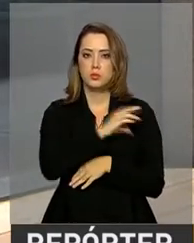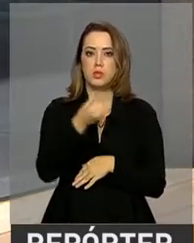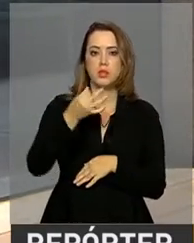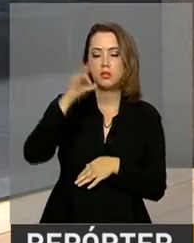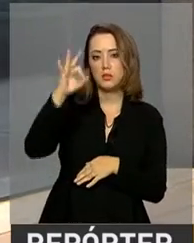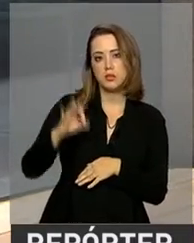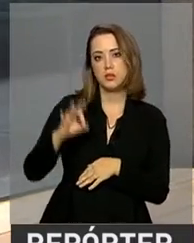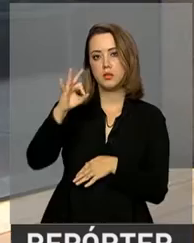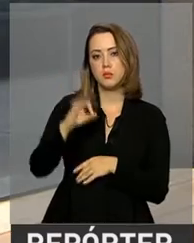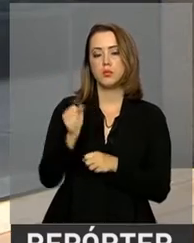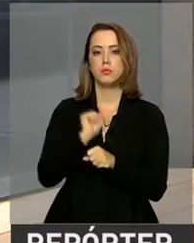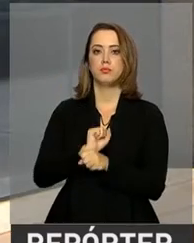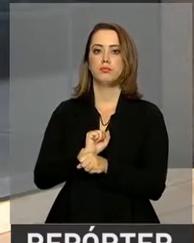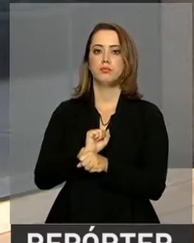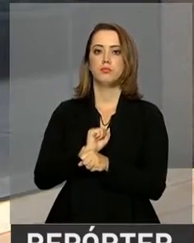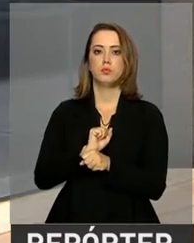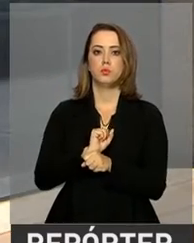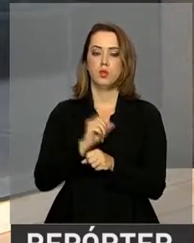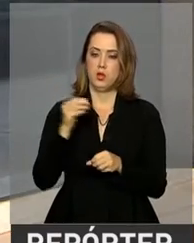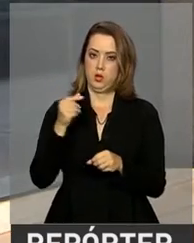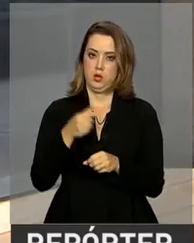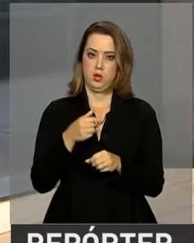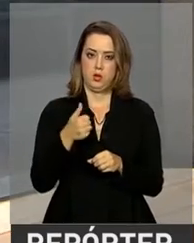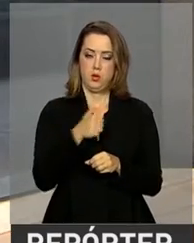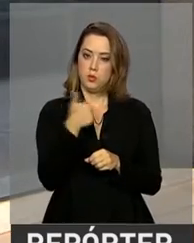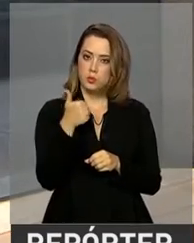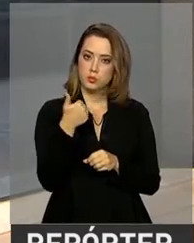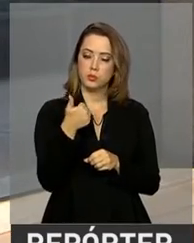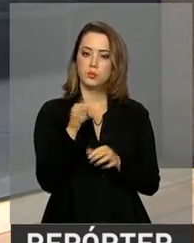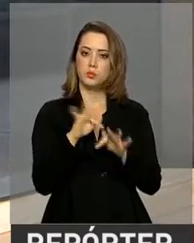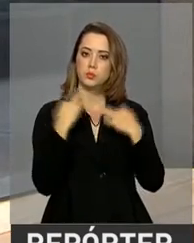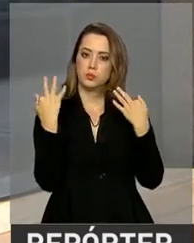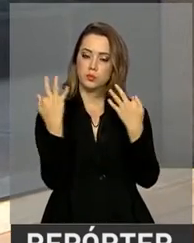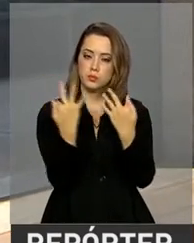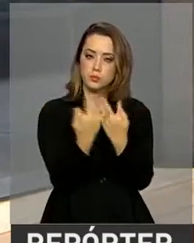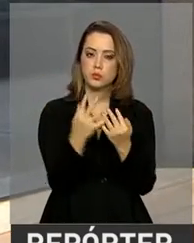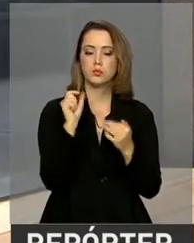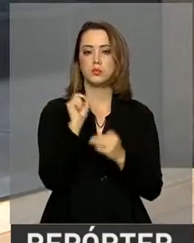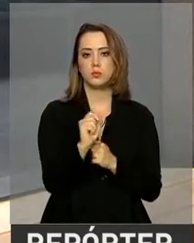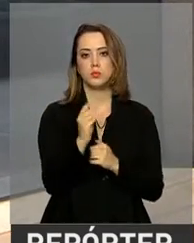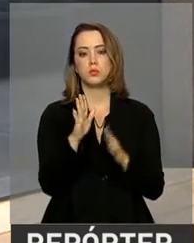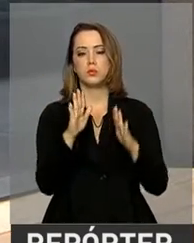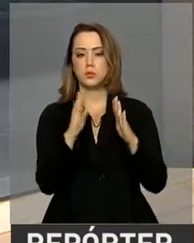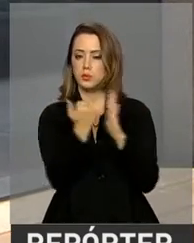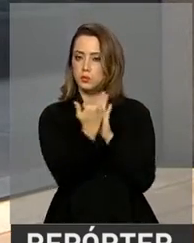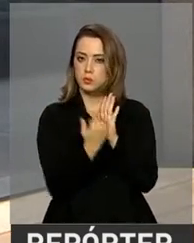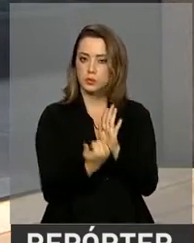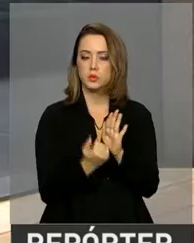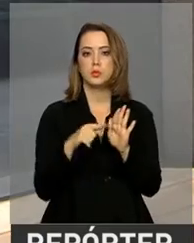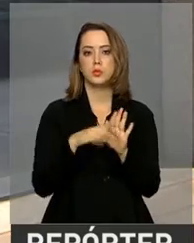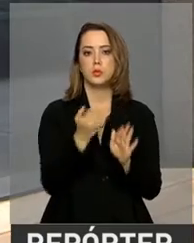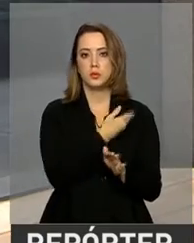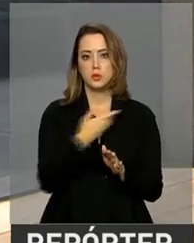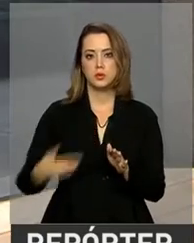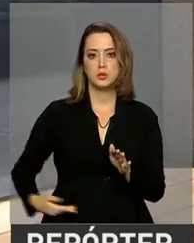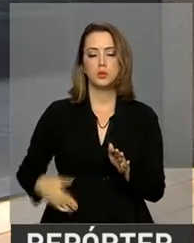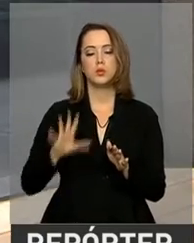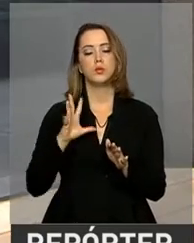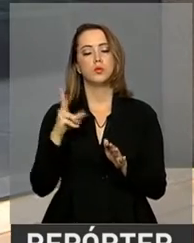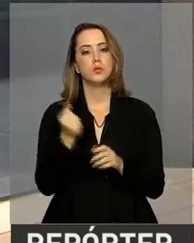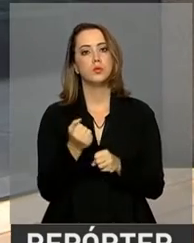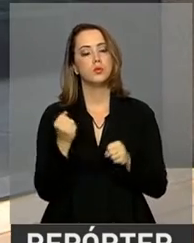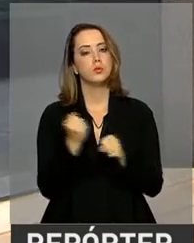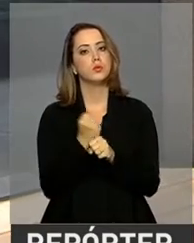total paralisado na faixa 1 do programa Minha Casa Minha Vida. Mas o governo está reunindo esforços para que todas as obras